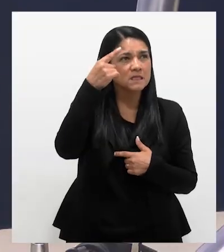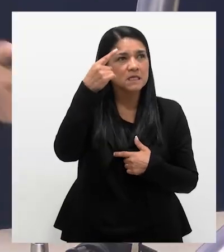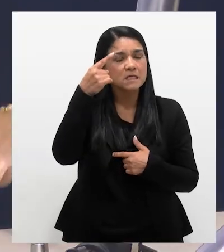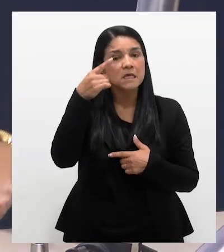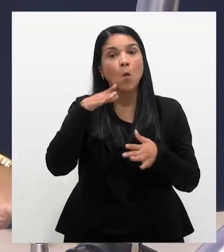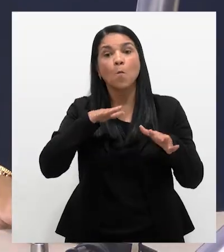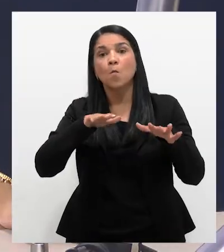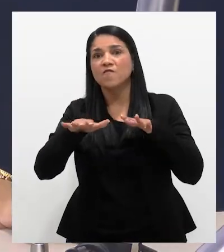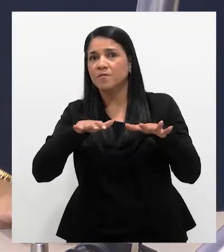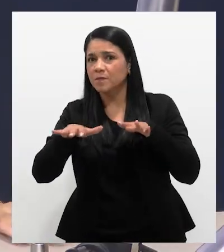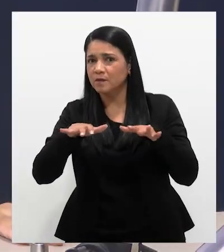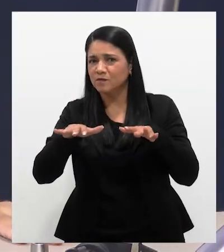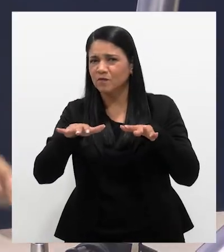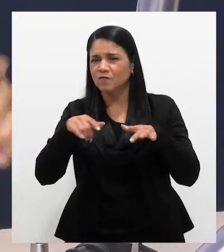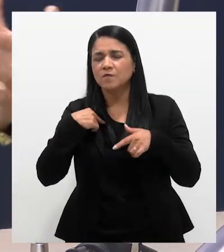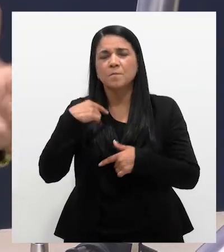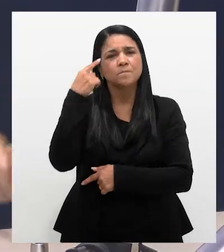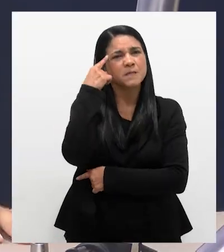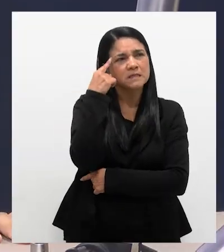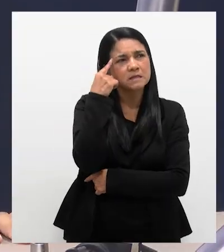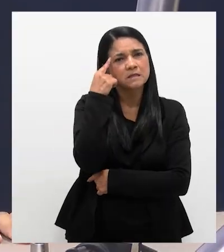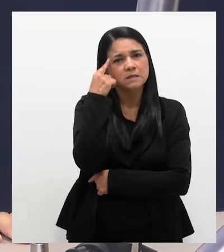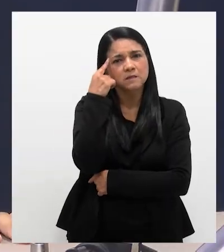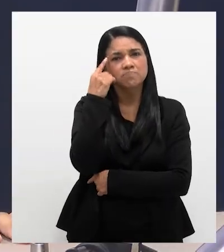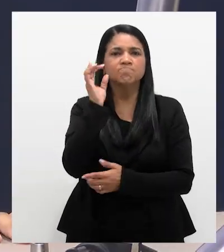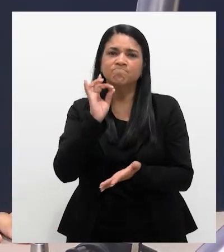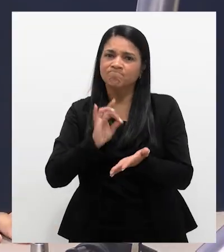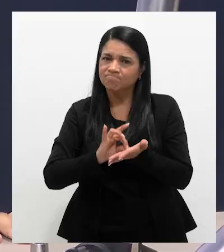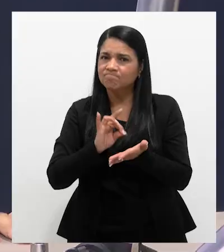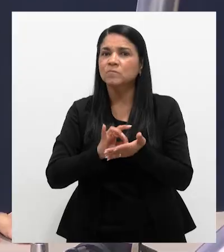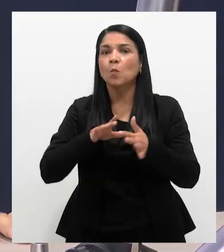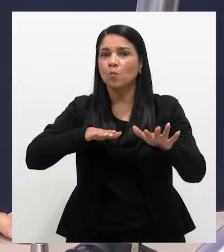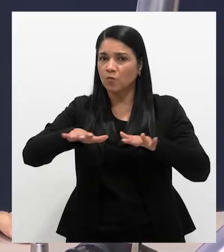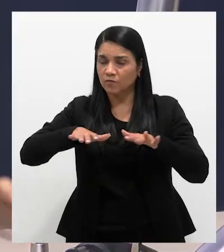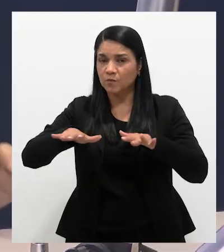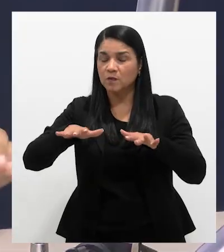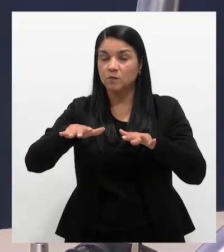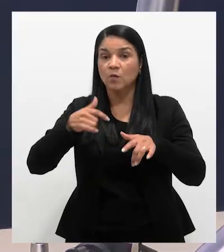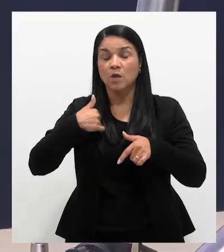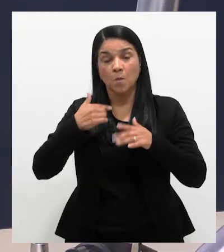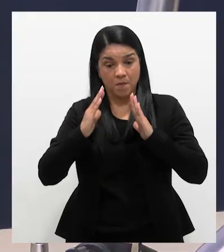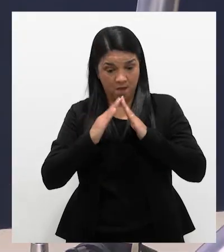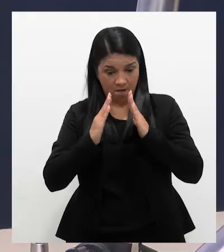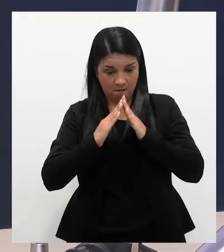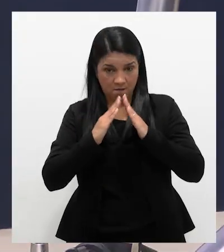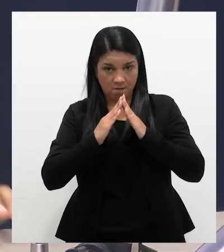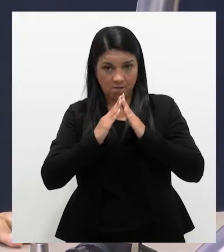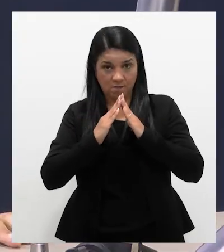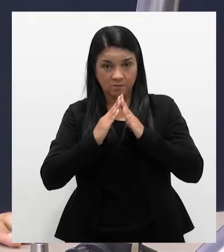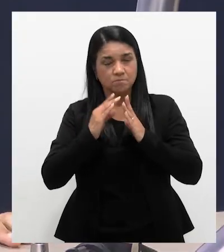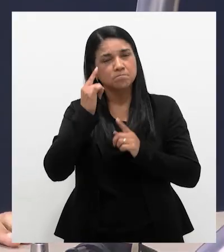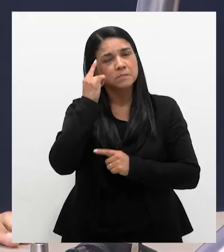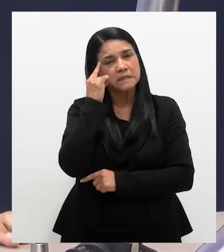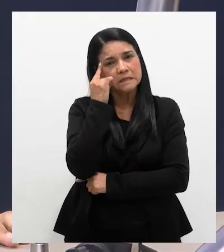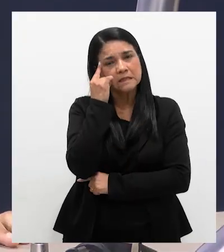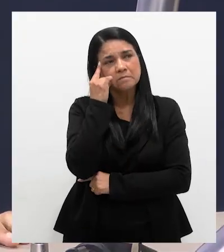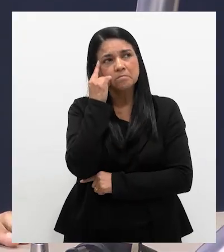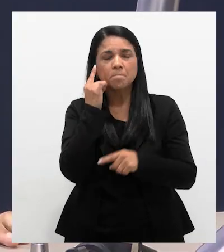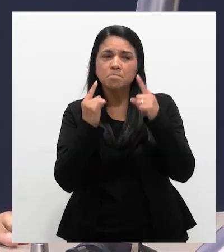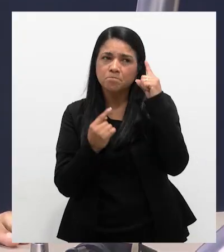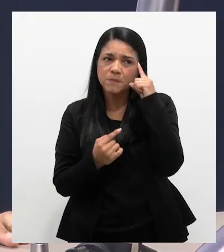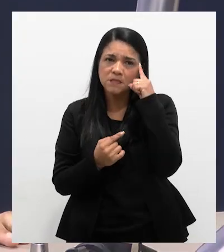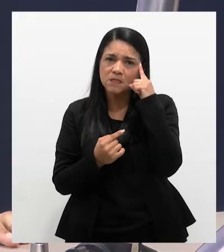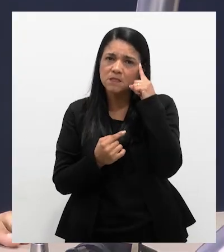o Colab é um manifesto. Aí eu fiquei pensando assim, eu escrevi, fiquei pensando. E de verdade é um manifesto. Porque eu em casa, eu comecei a pensar, eu